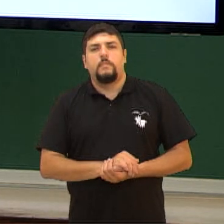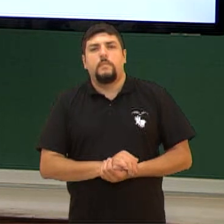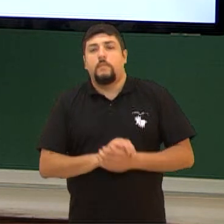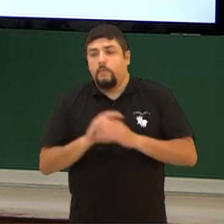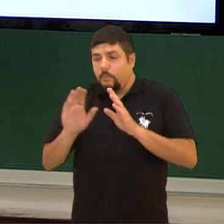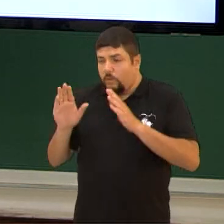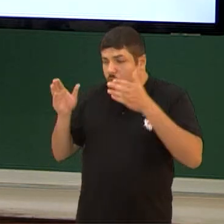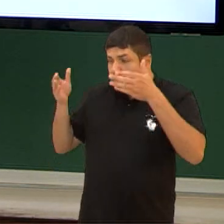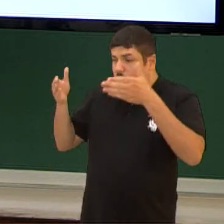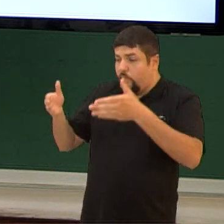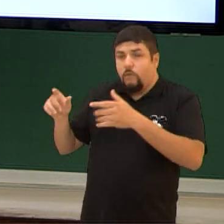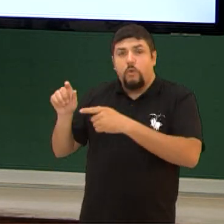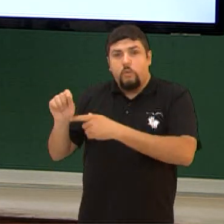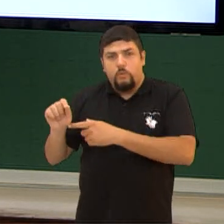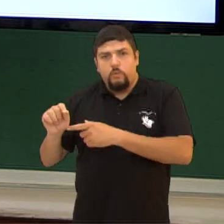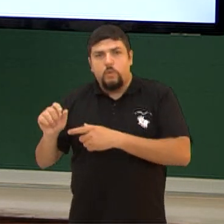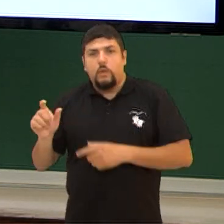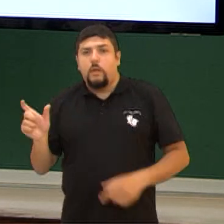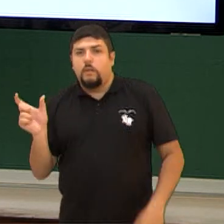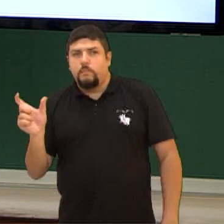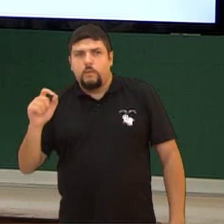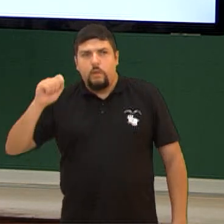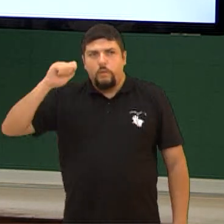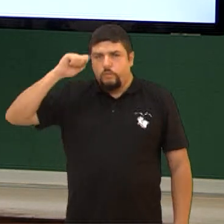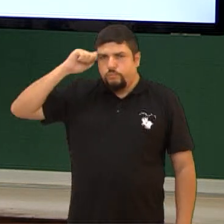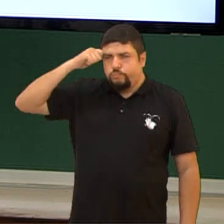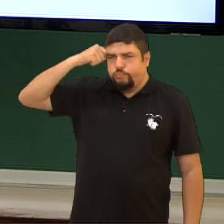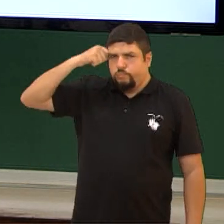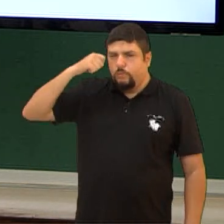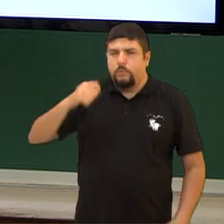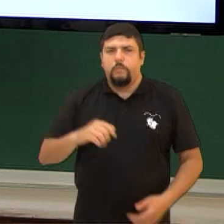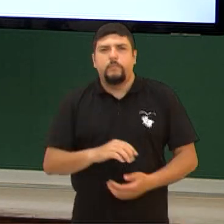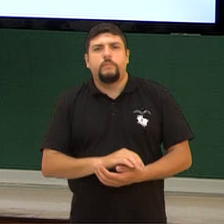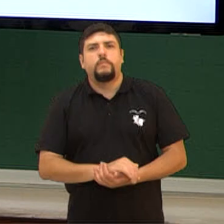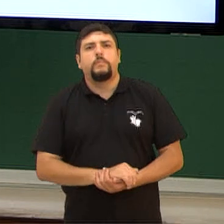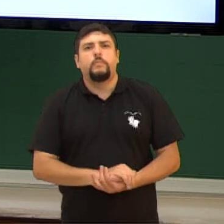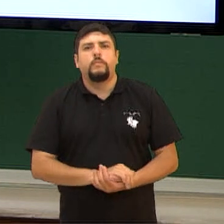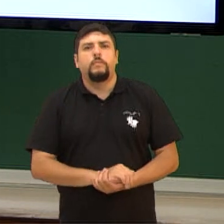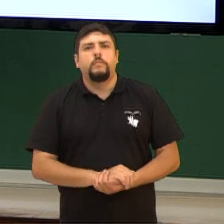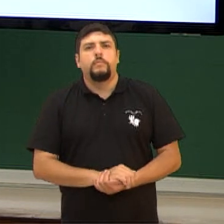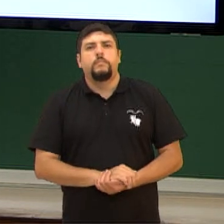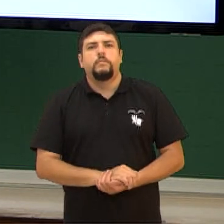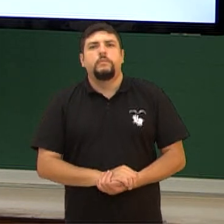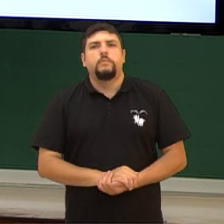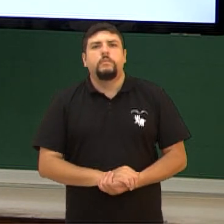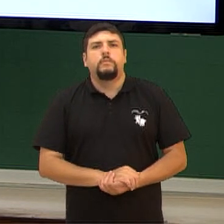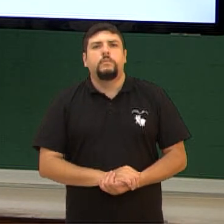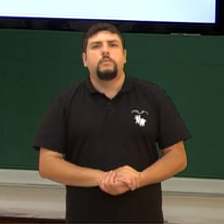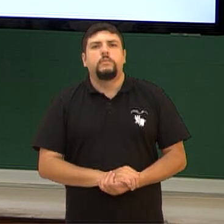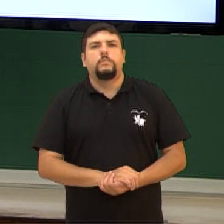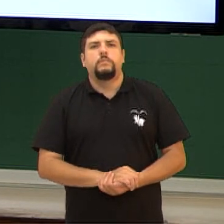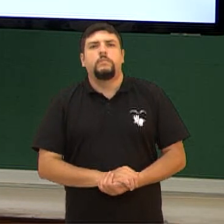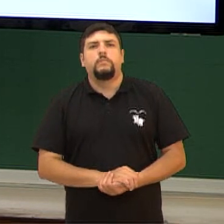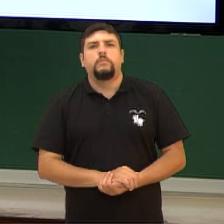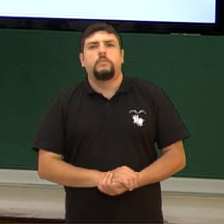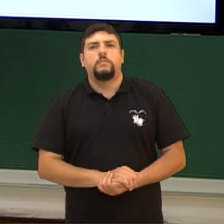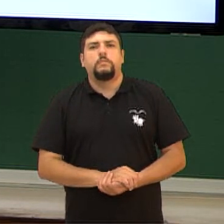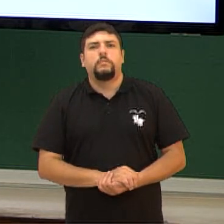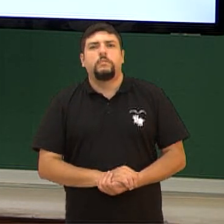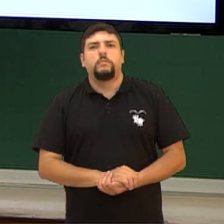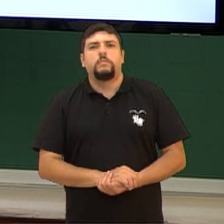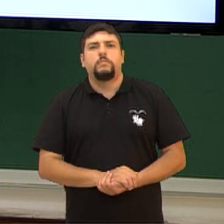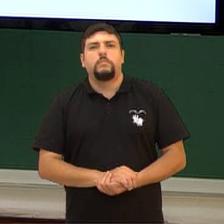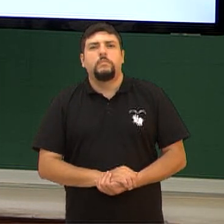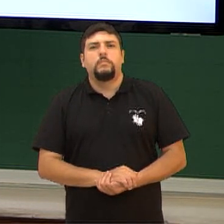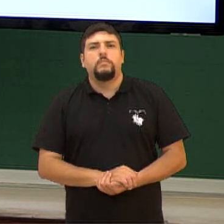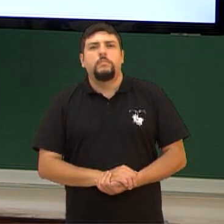nas palavras que estão em negrito. Rebuilt, regained and befriend, ok?